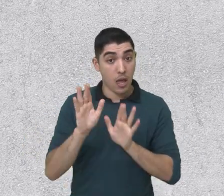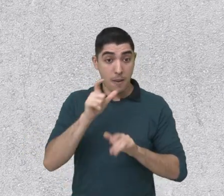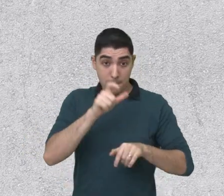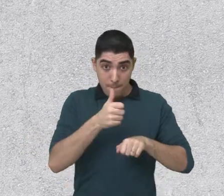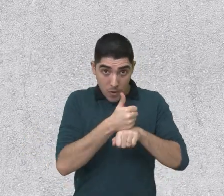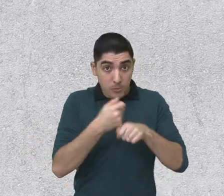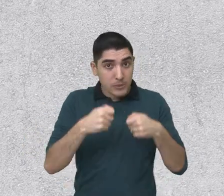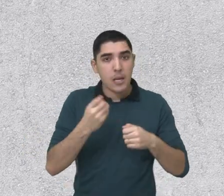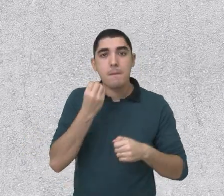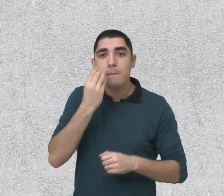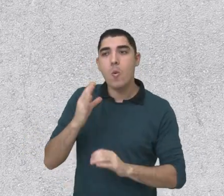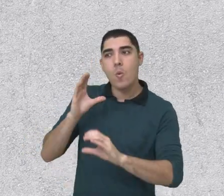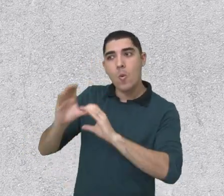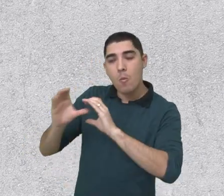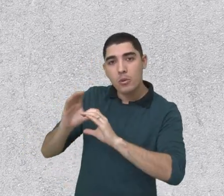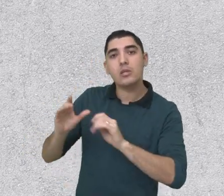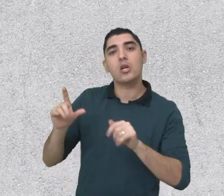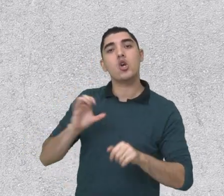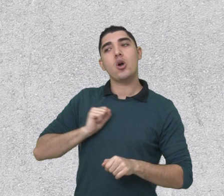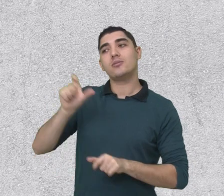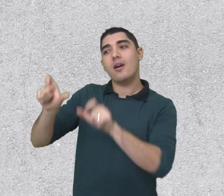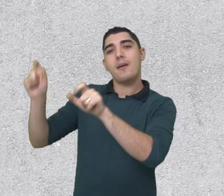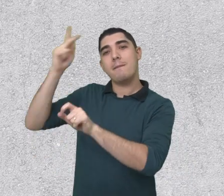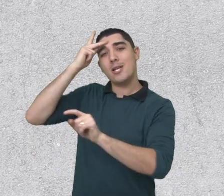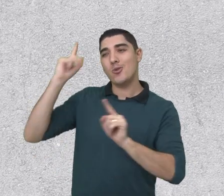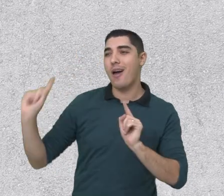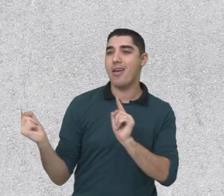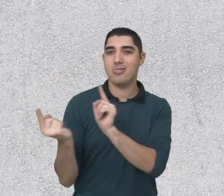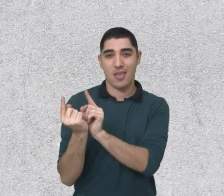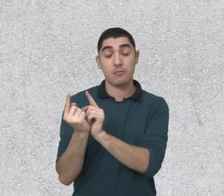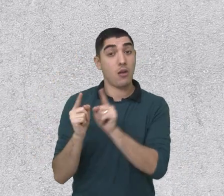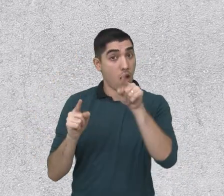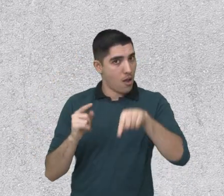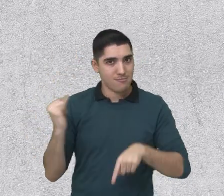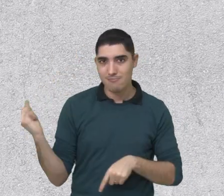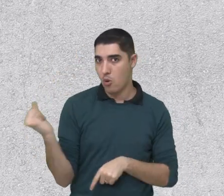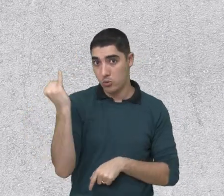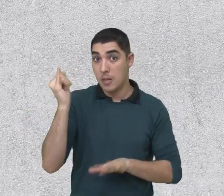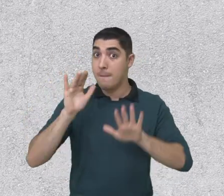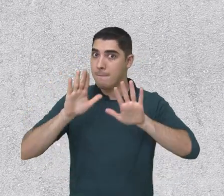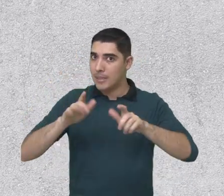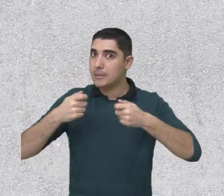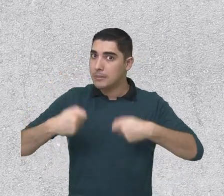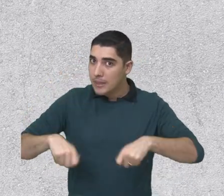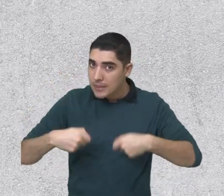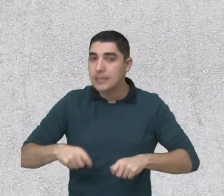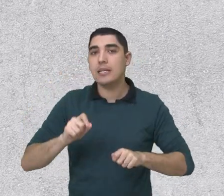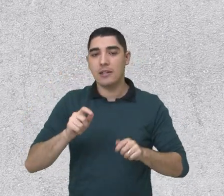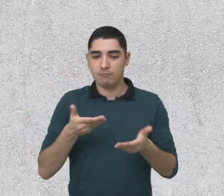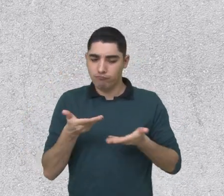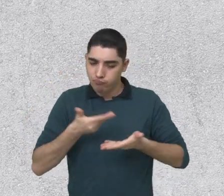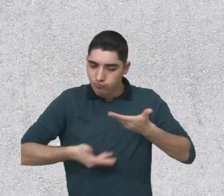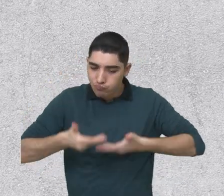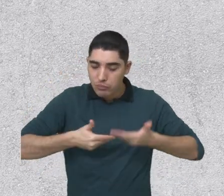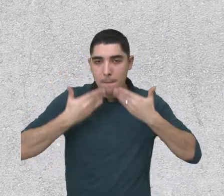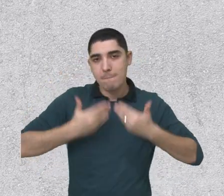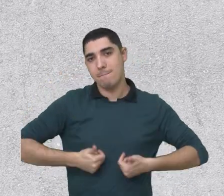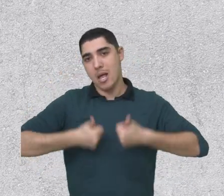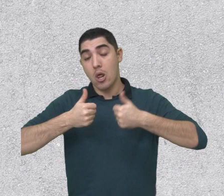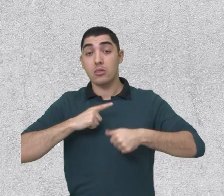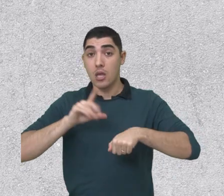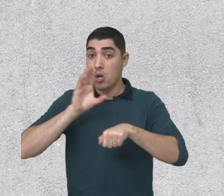para quem tem boa comunicação e que gosta de lidar com pessoas. Isso tudo é essencial, mas pode e deve ser trabalhado para sempre